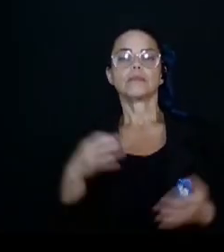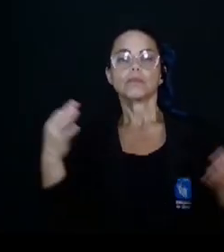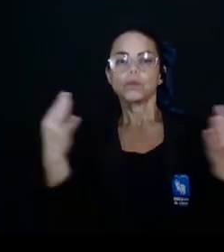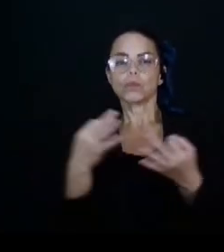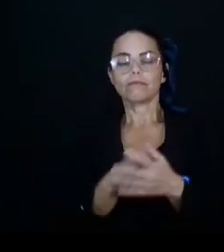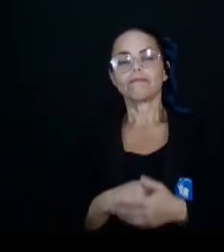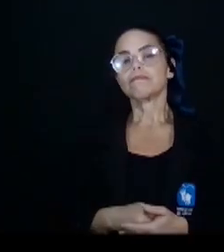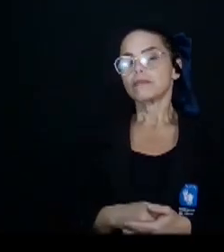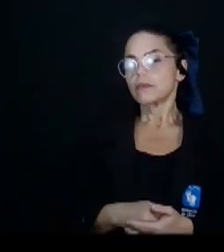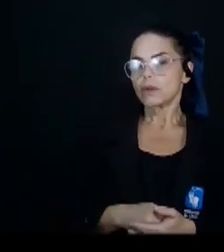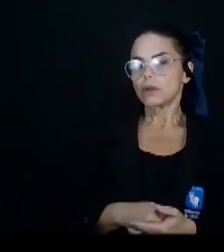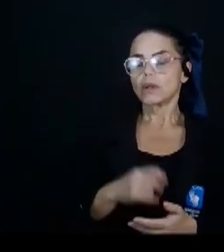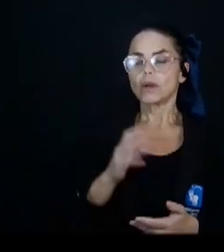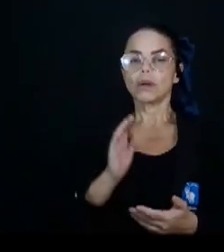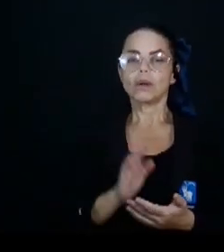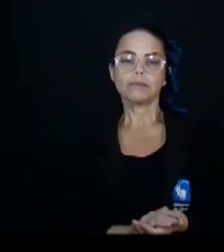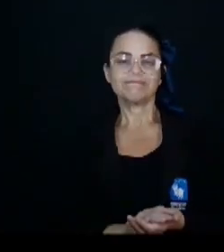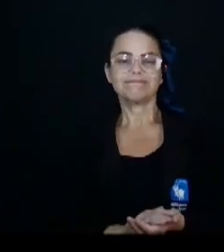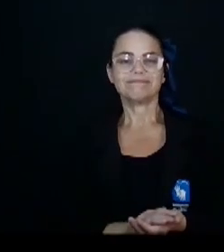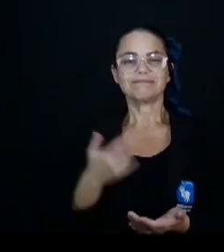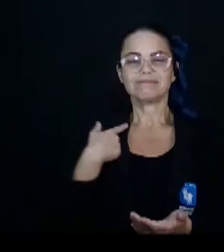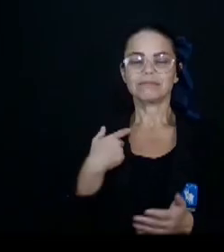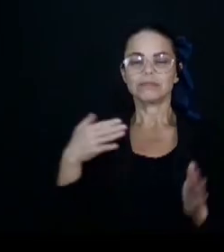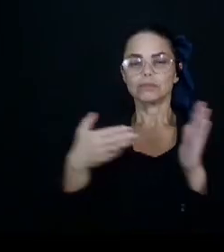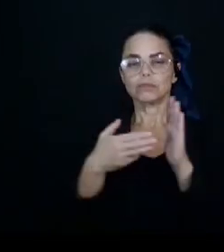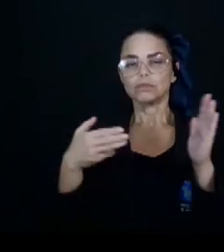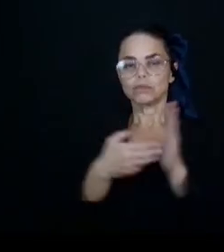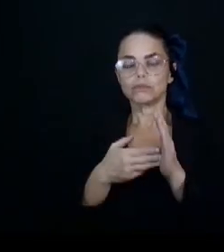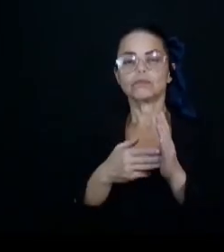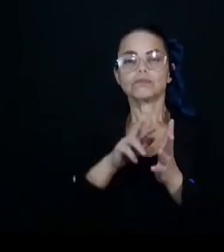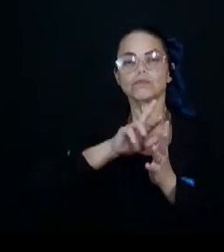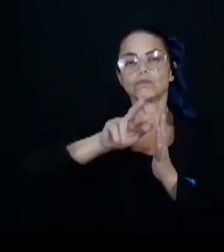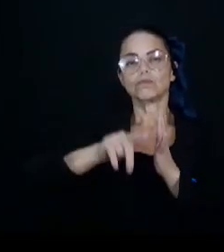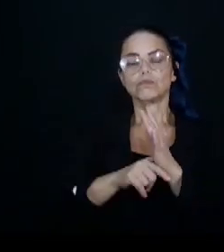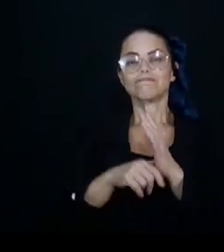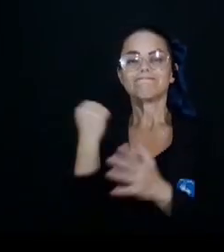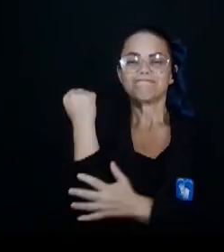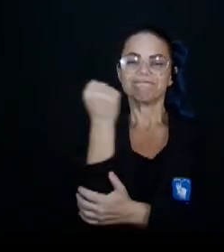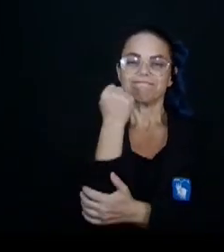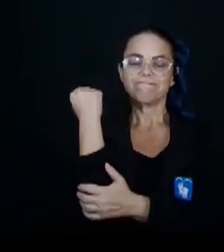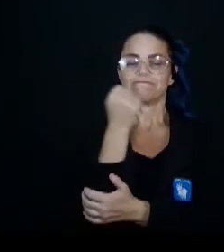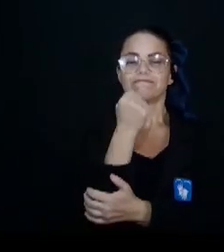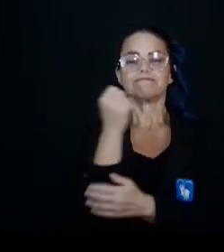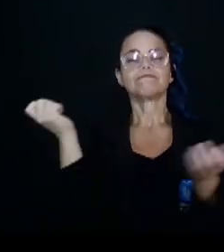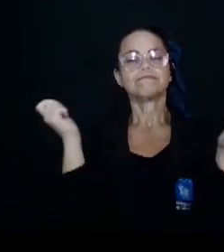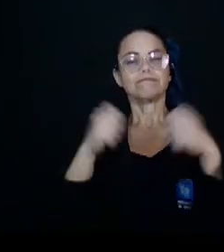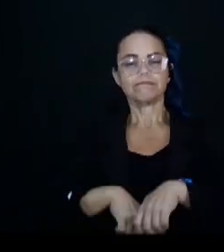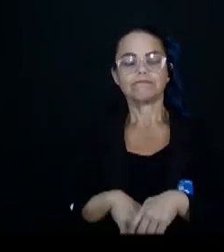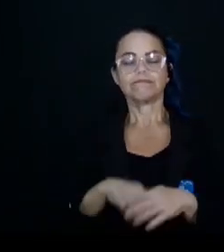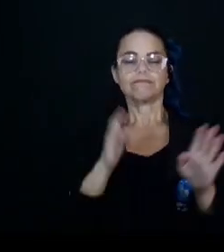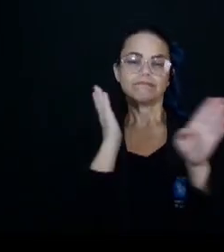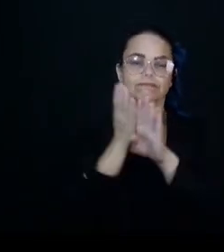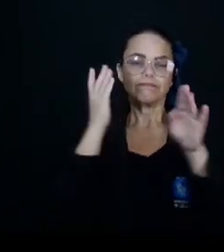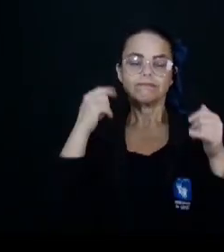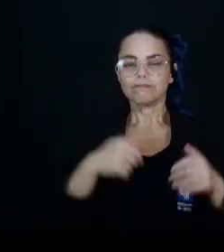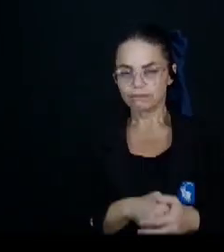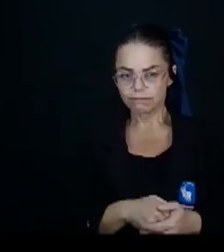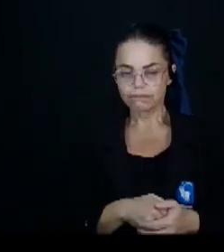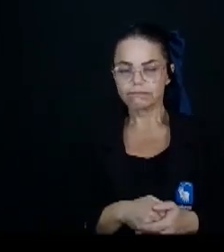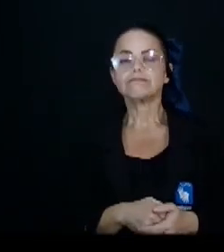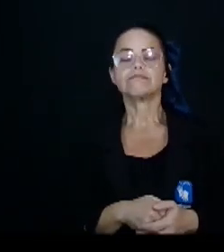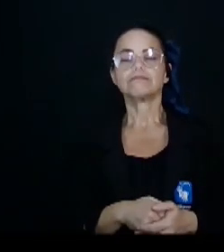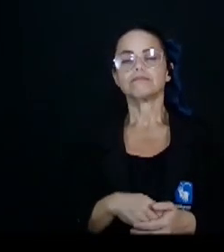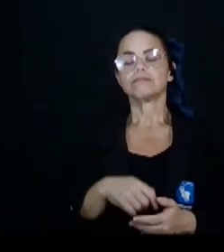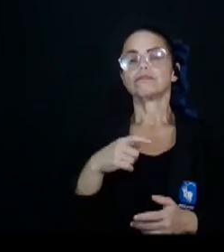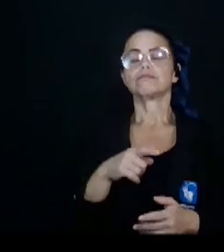sobre agora as causas, os fatores de risco, é possível identificar esses fatores de risco e as